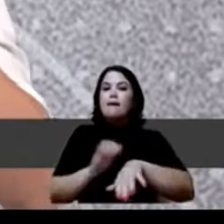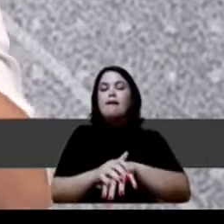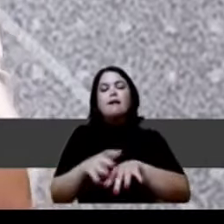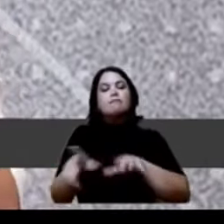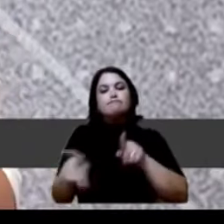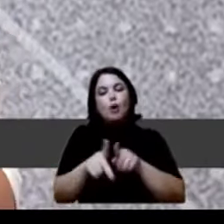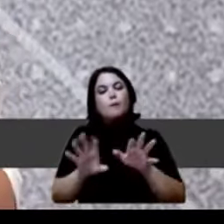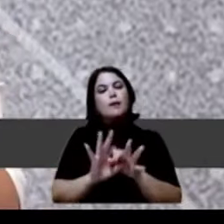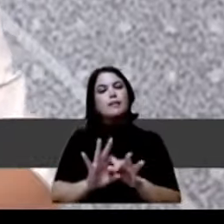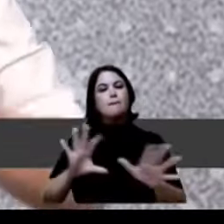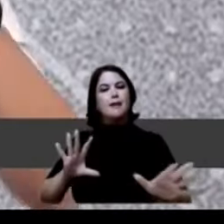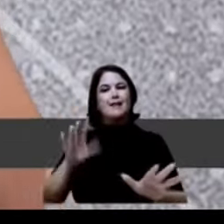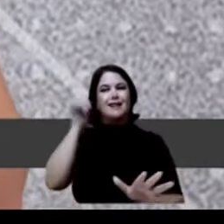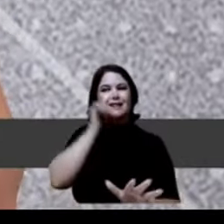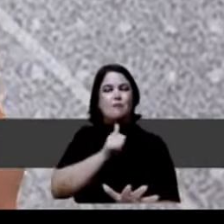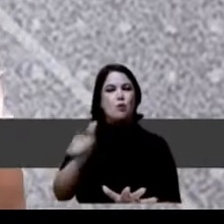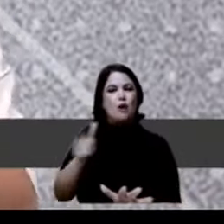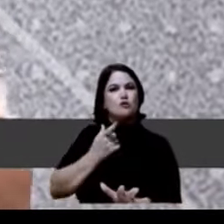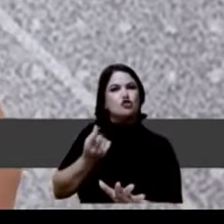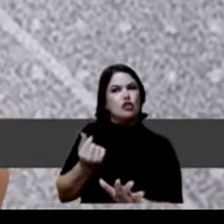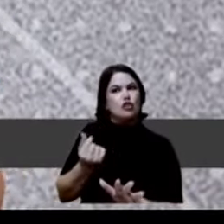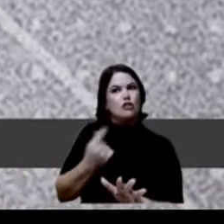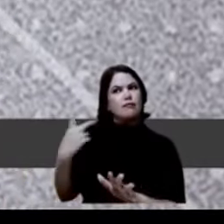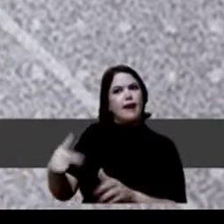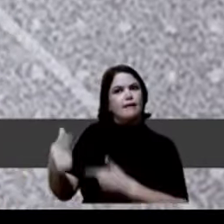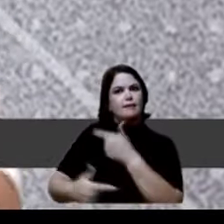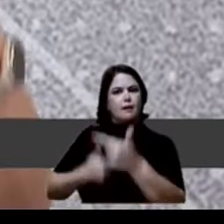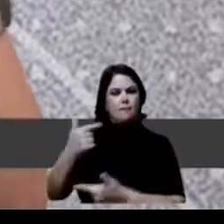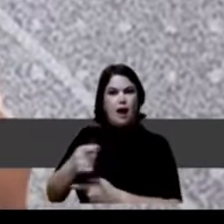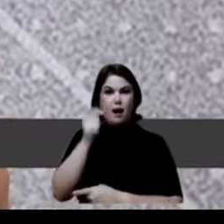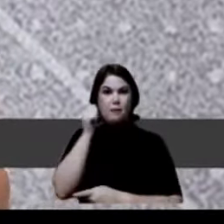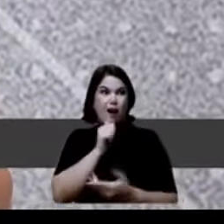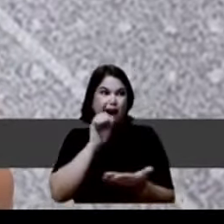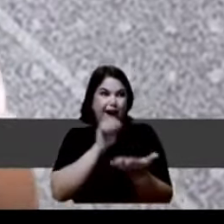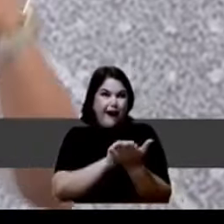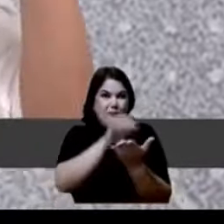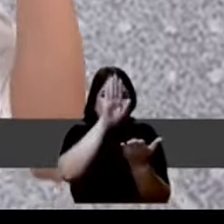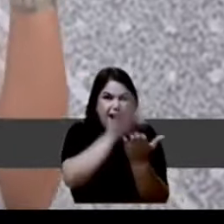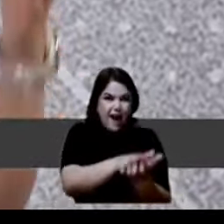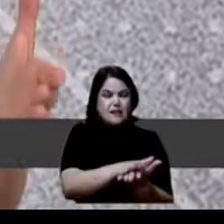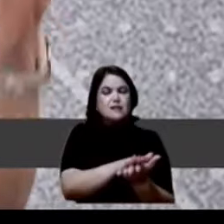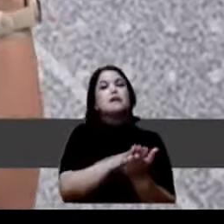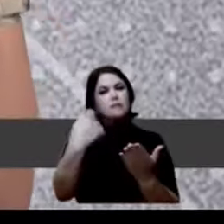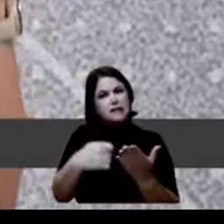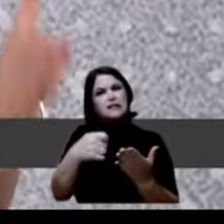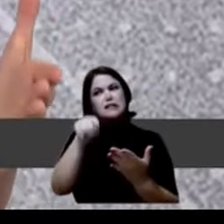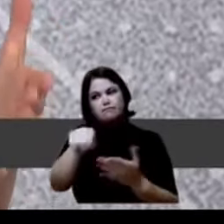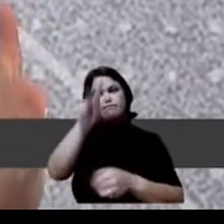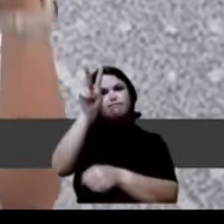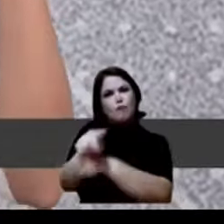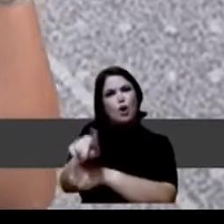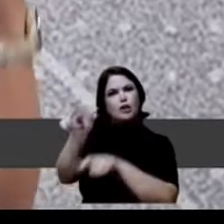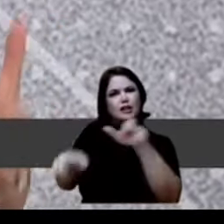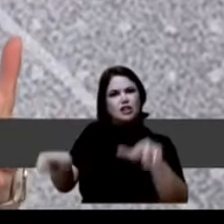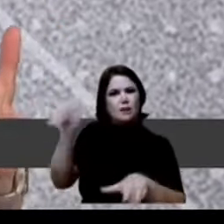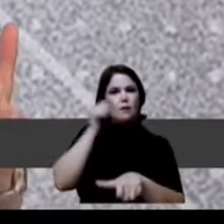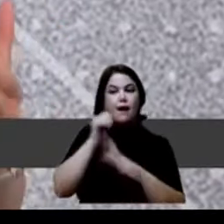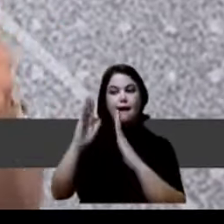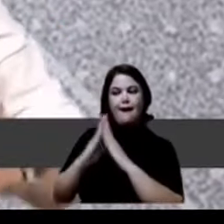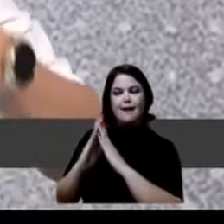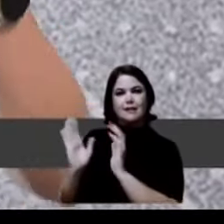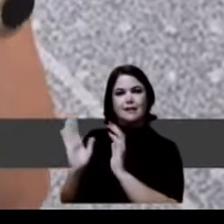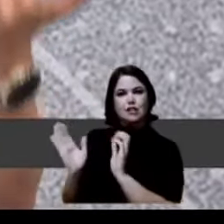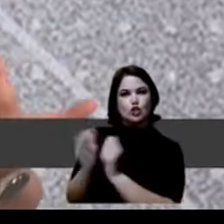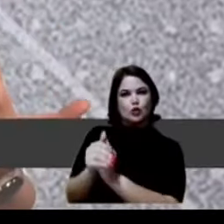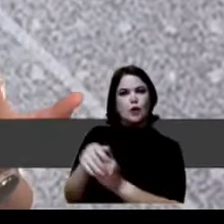aquelas mulheres que foram ameaçadas, elas merecem a proteção do poder público. Seja numa casa sigilosa, na qual elas